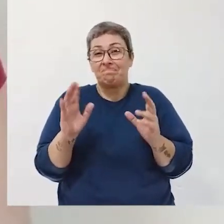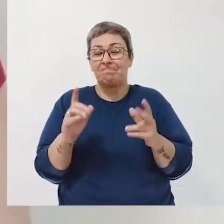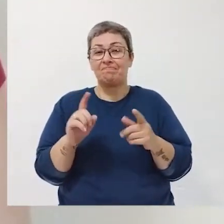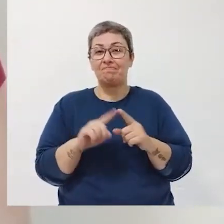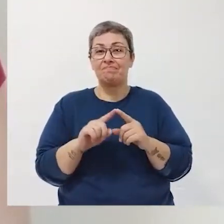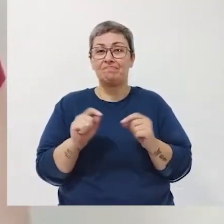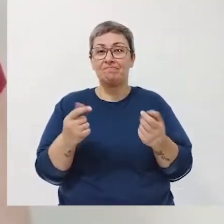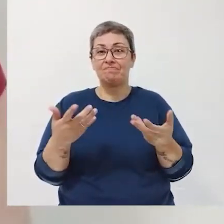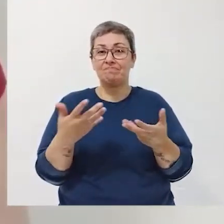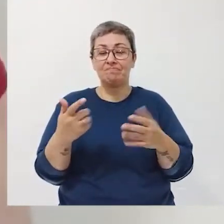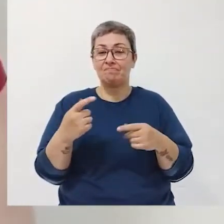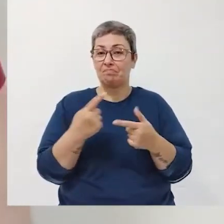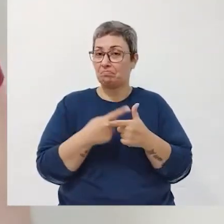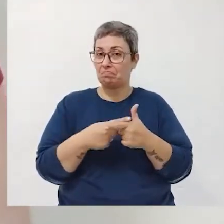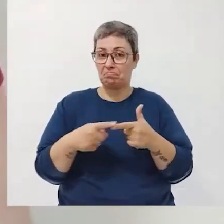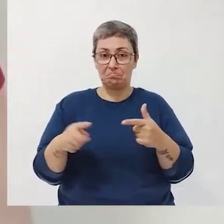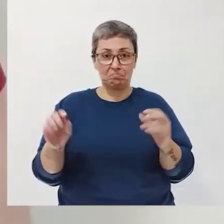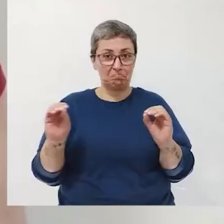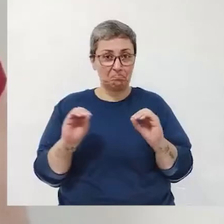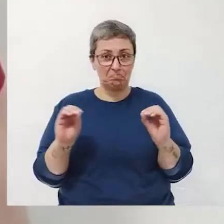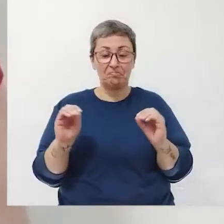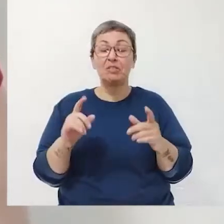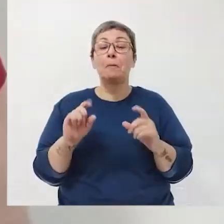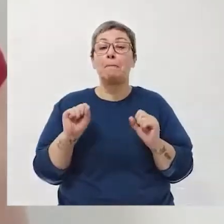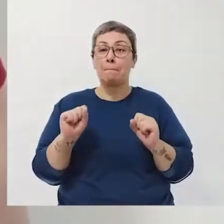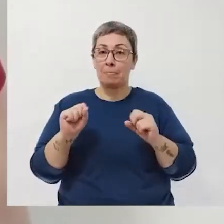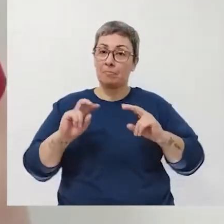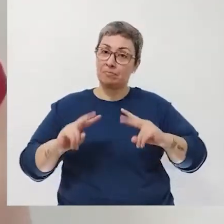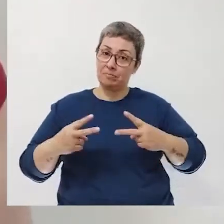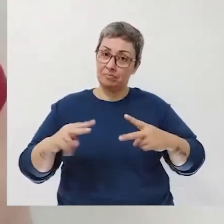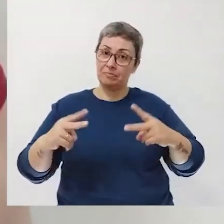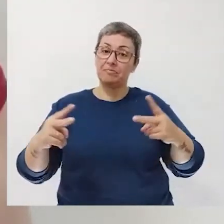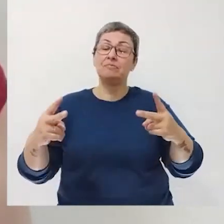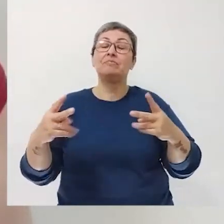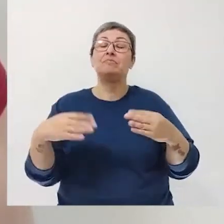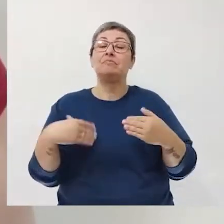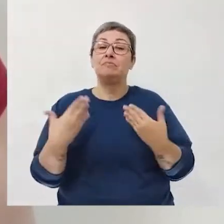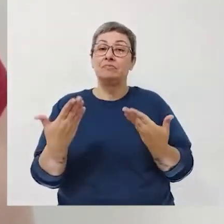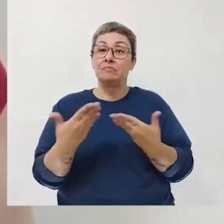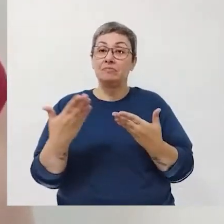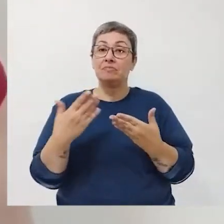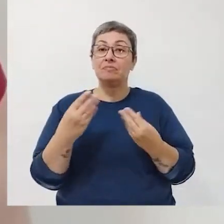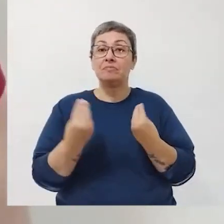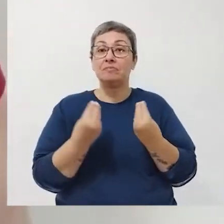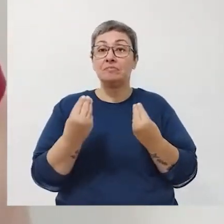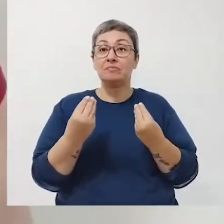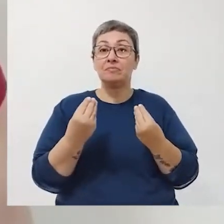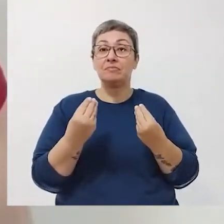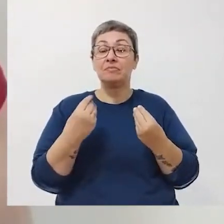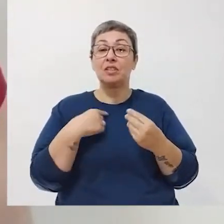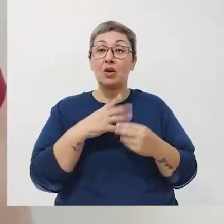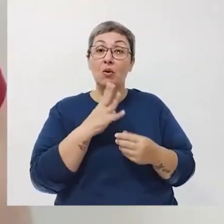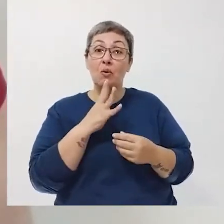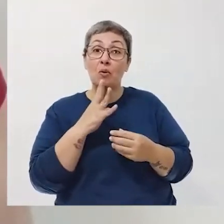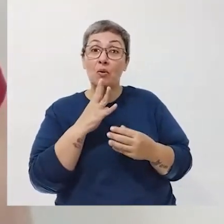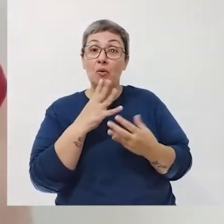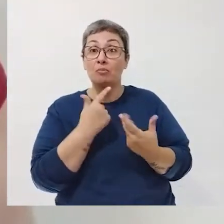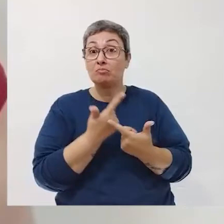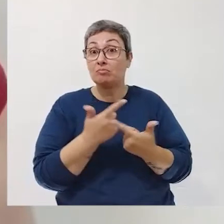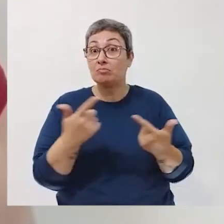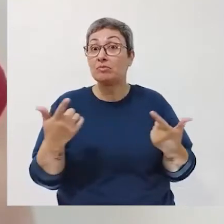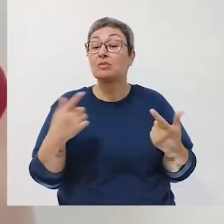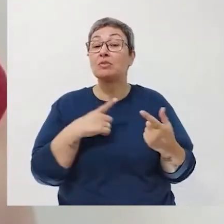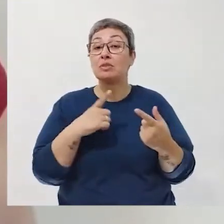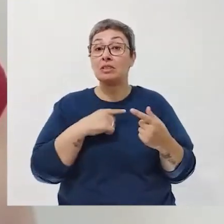para criar nesse momento, não tem problema. Mas pode compartilhar com a gente alguma obra que conheça